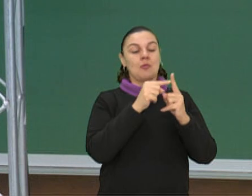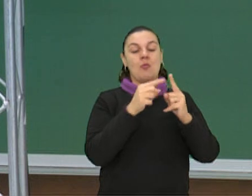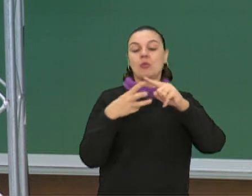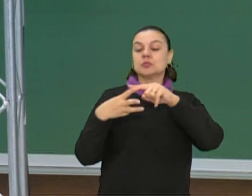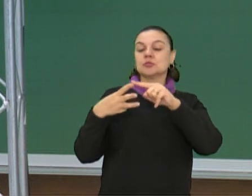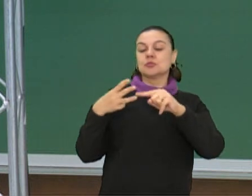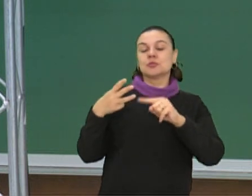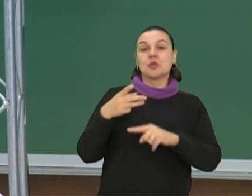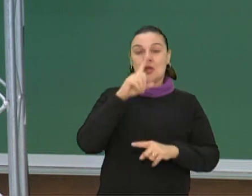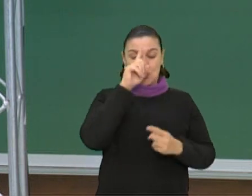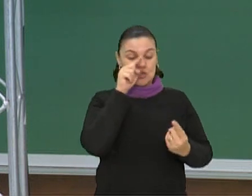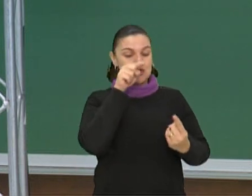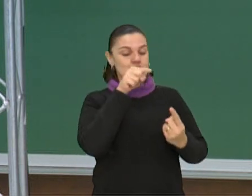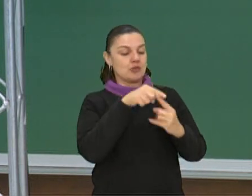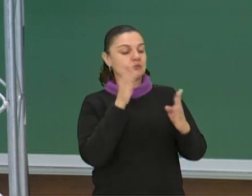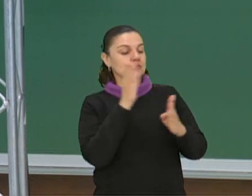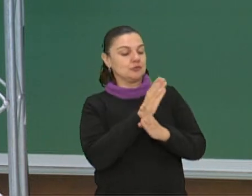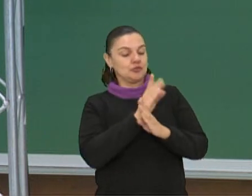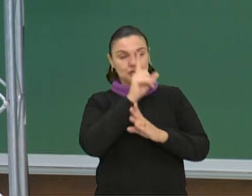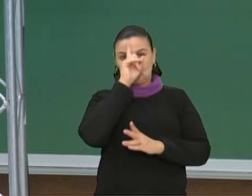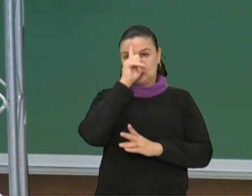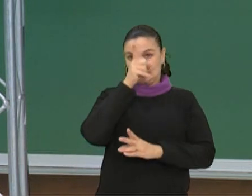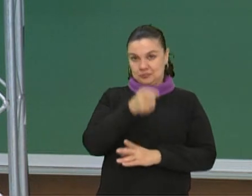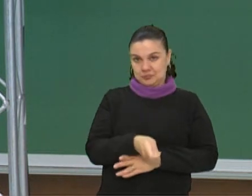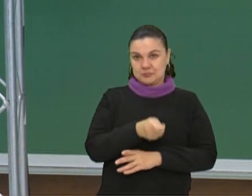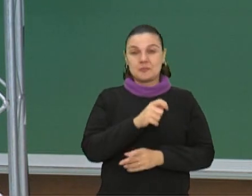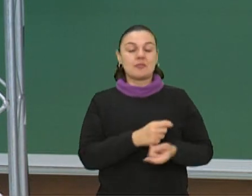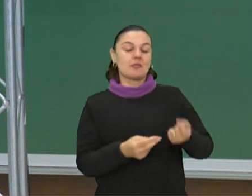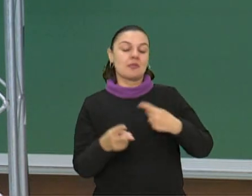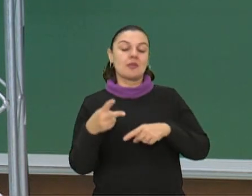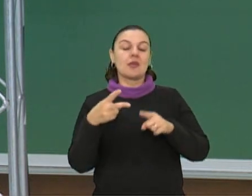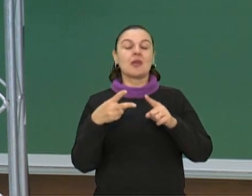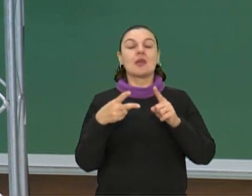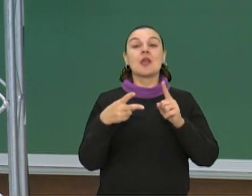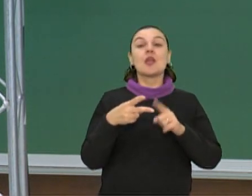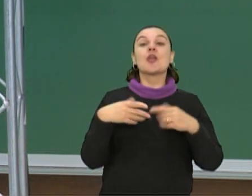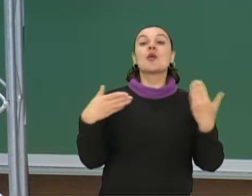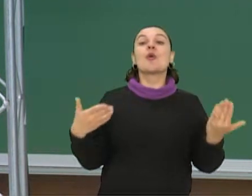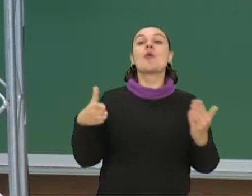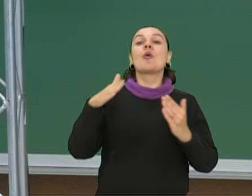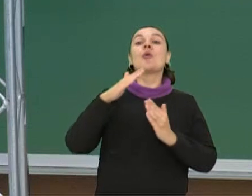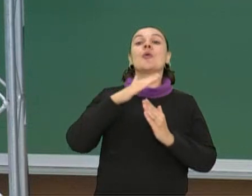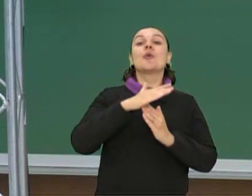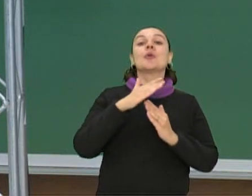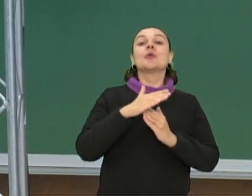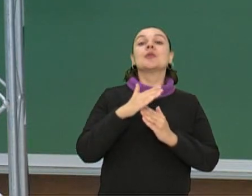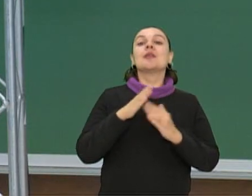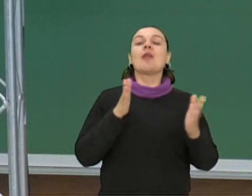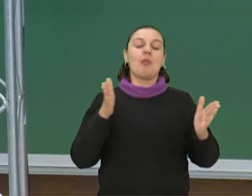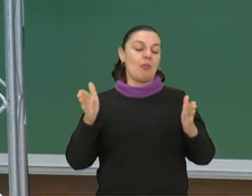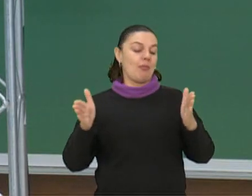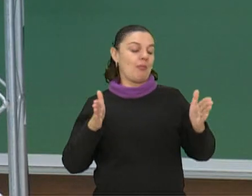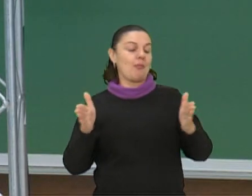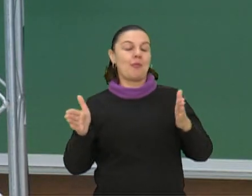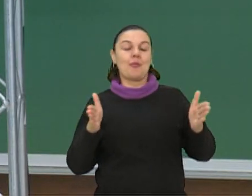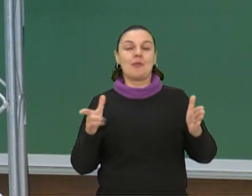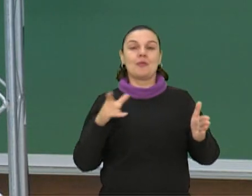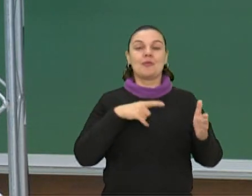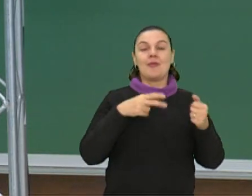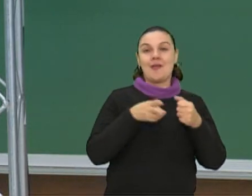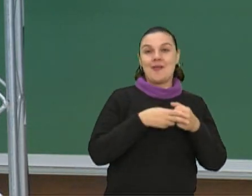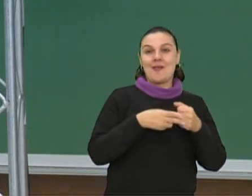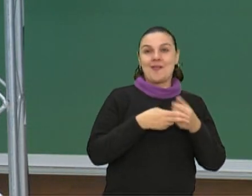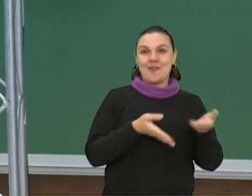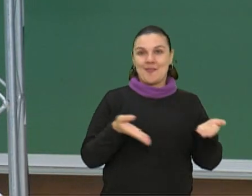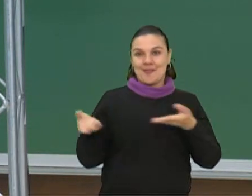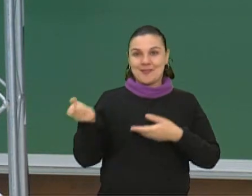3, indicativo, subjuntivo e imperativo, e em que tempo estão estes verbos que aparecem